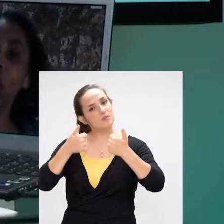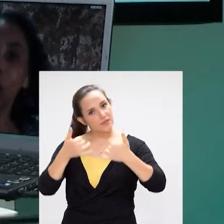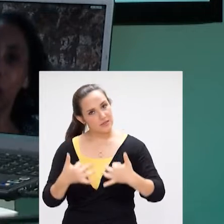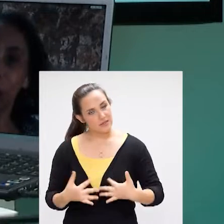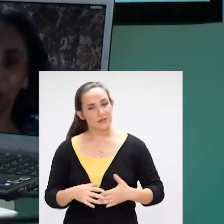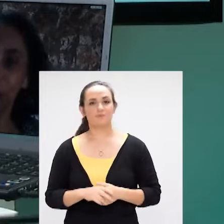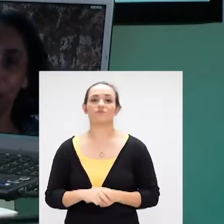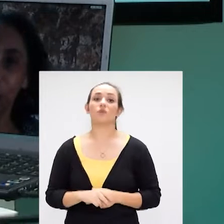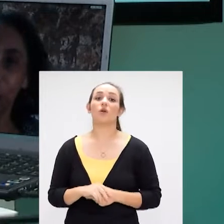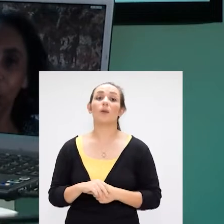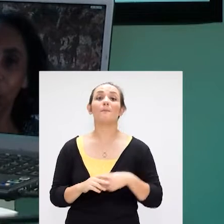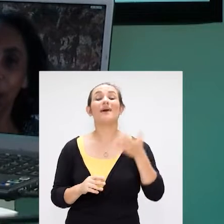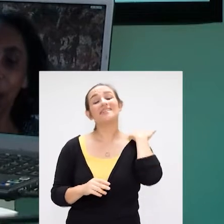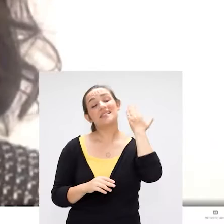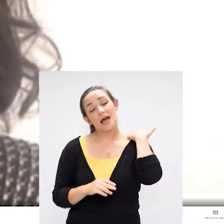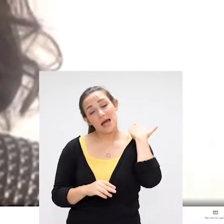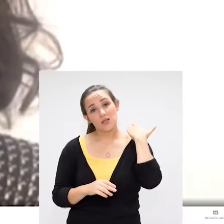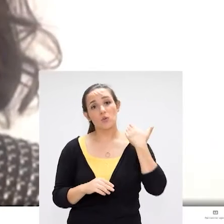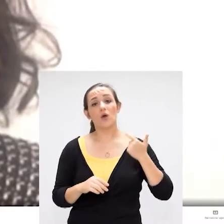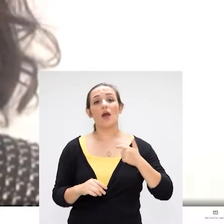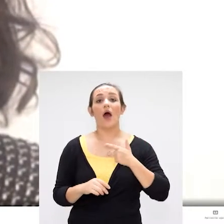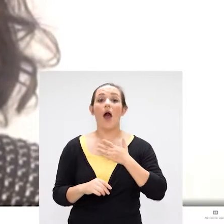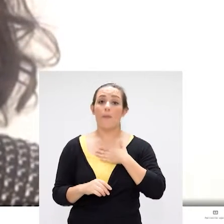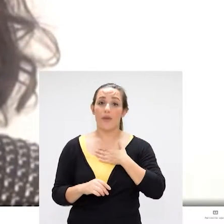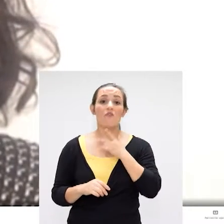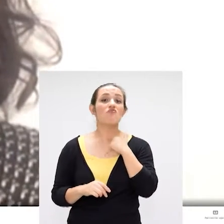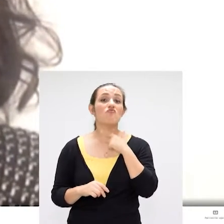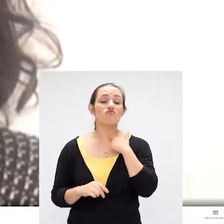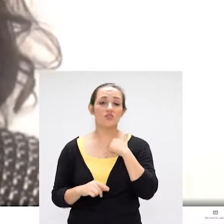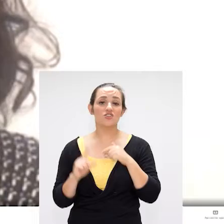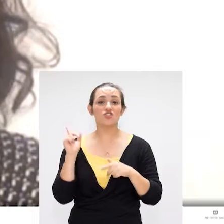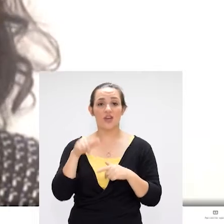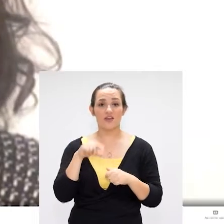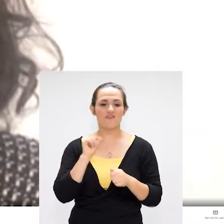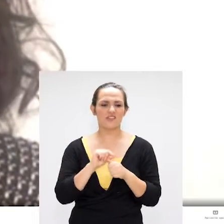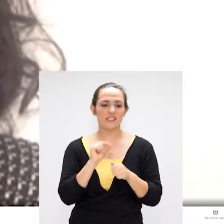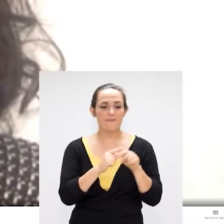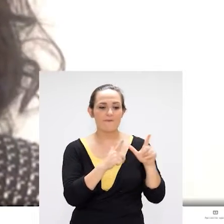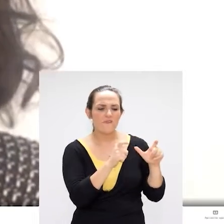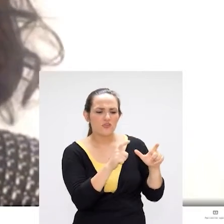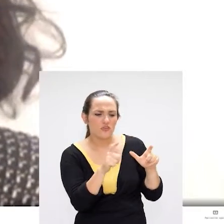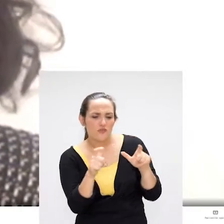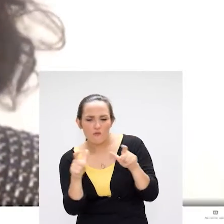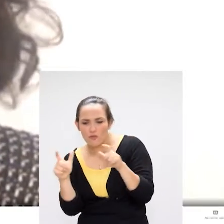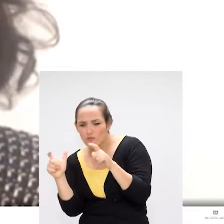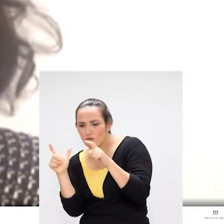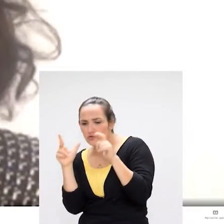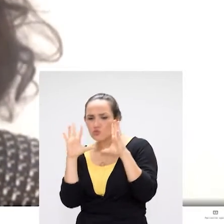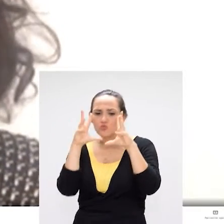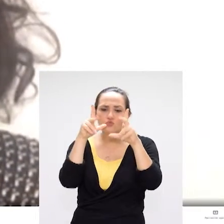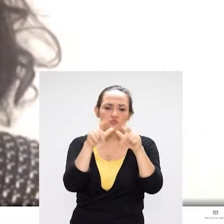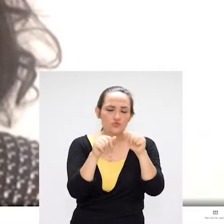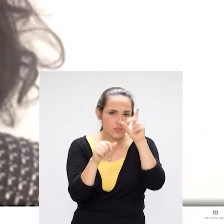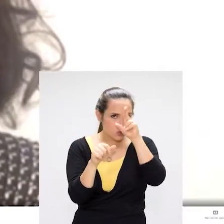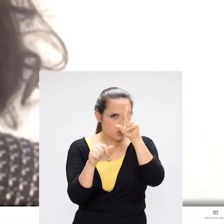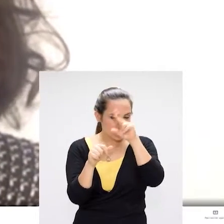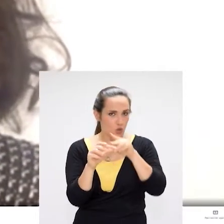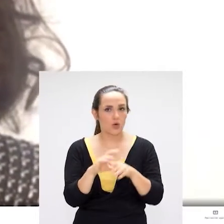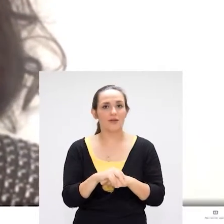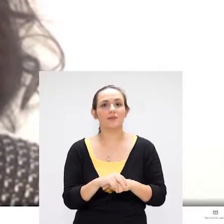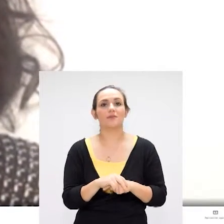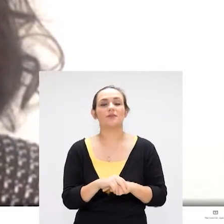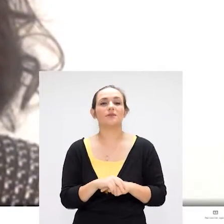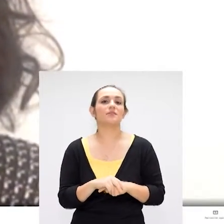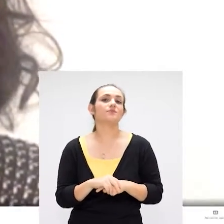grande fotobiografia, porque, como não existia um acervo com toda a produção do Lobato, como tem,